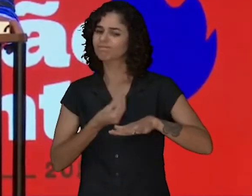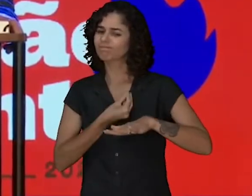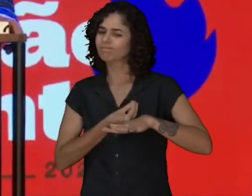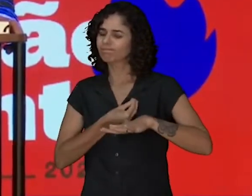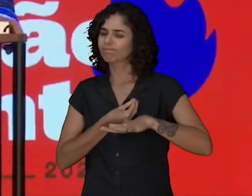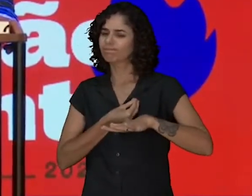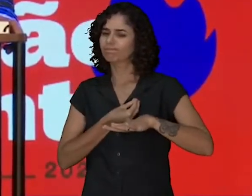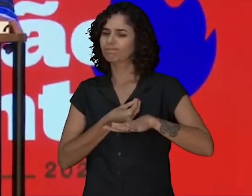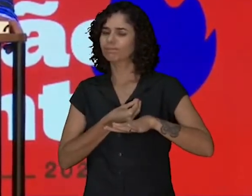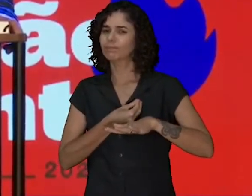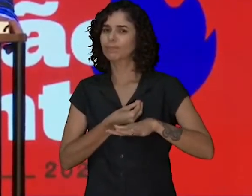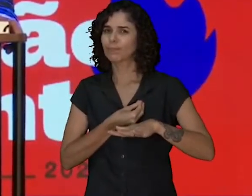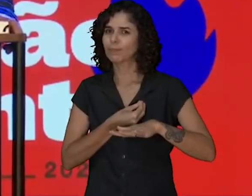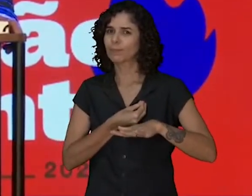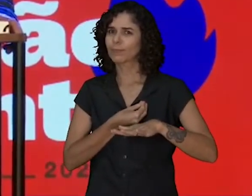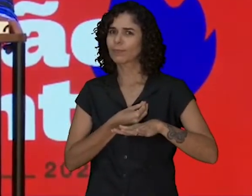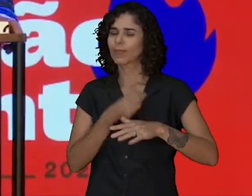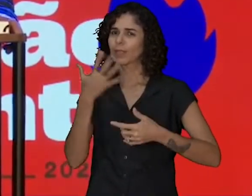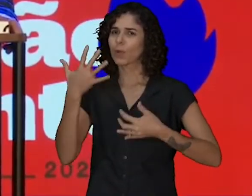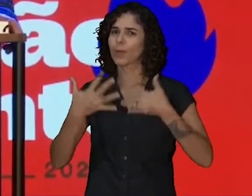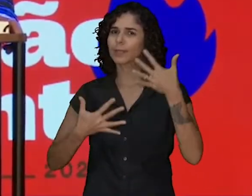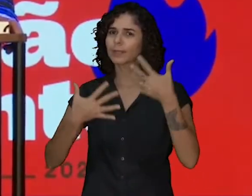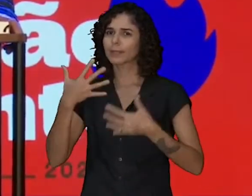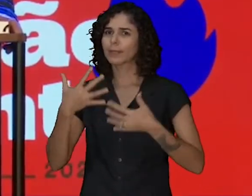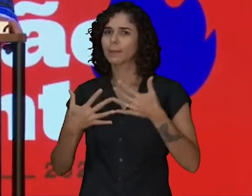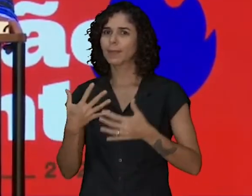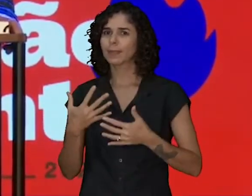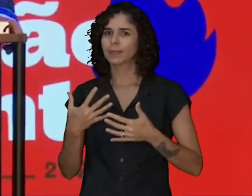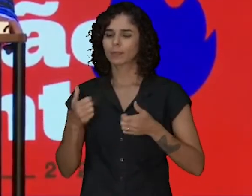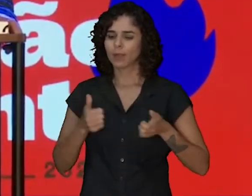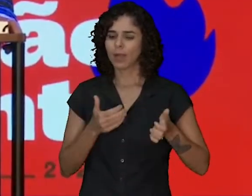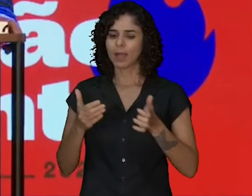que estão tornando você lentos.